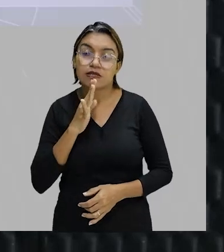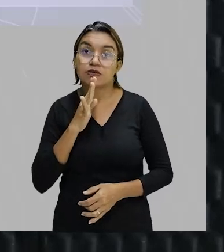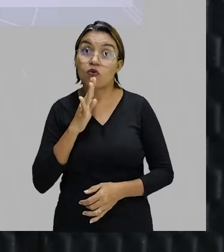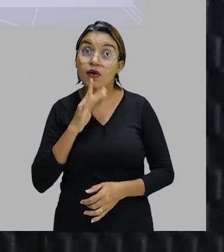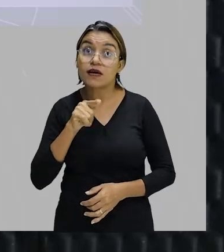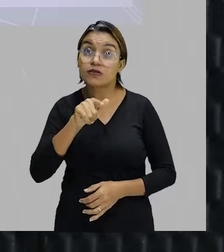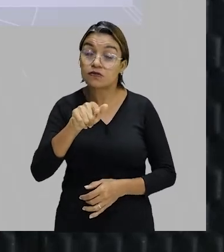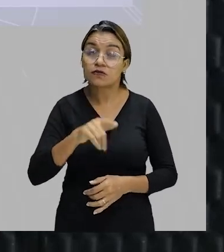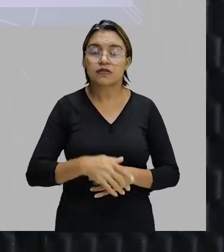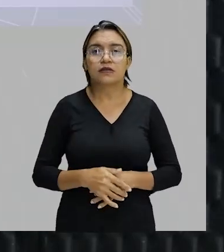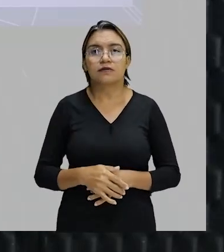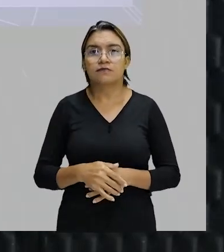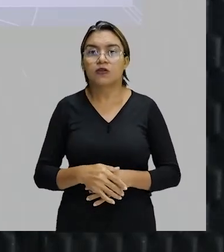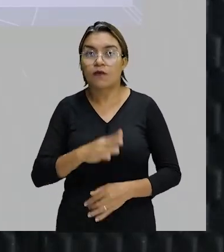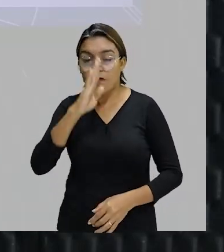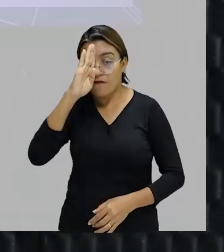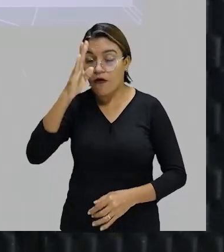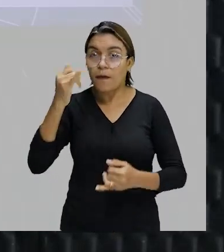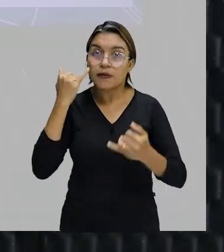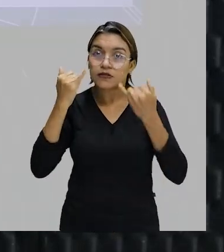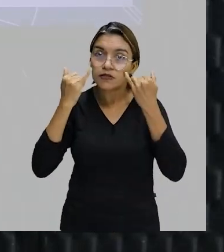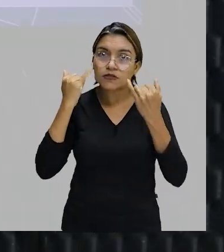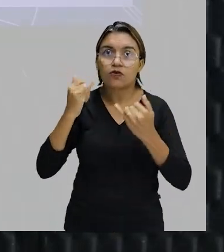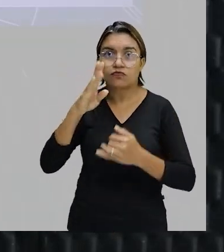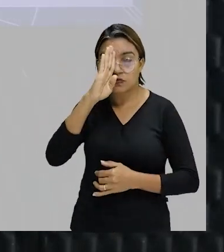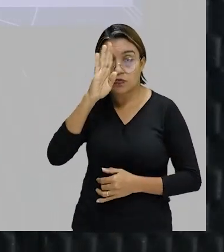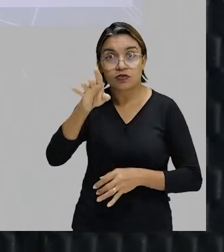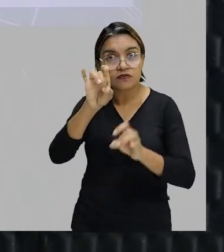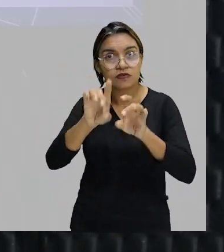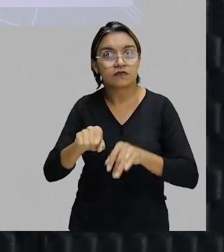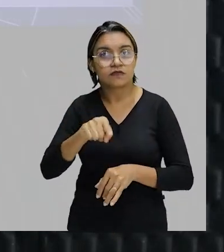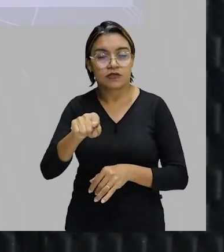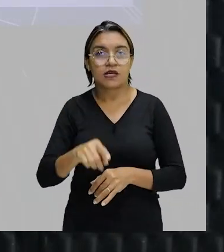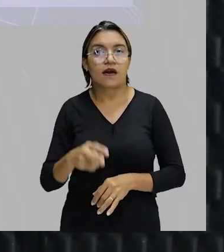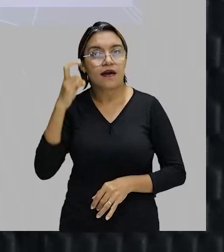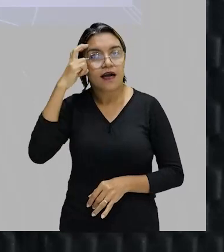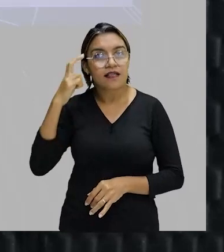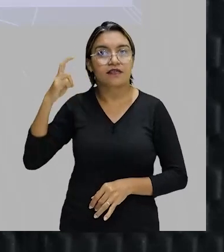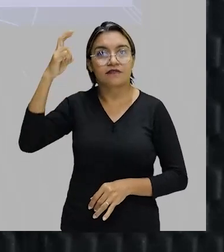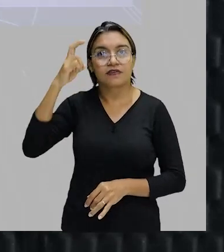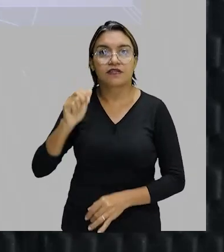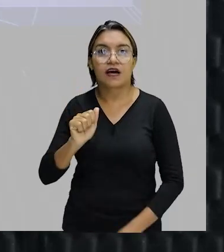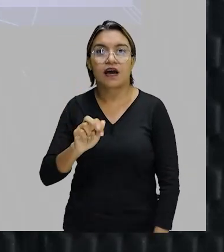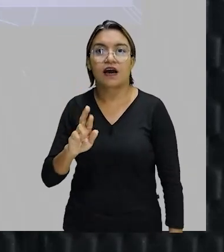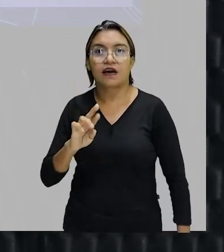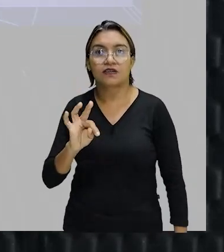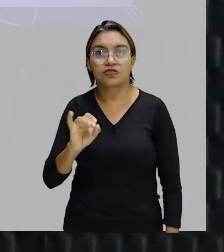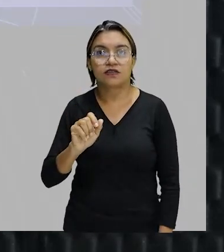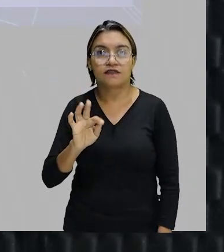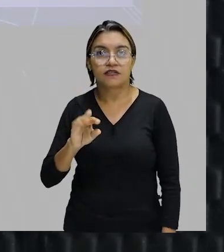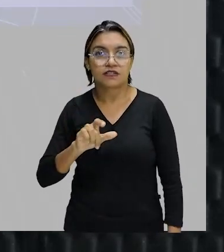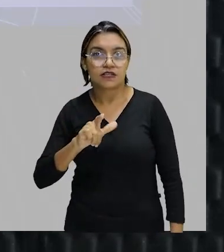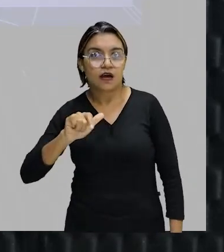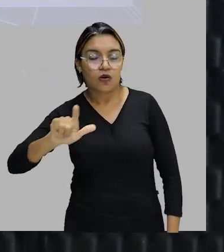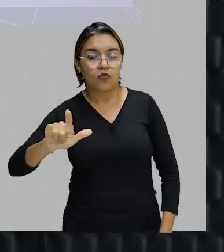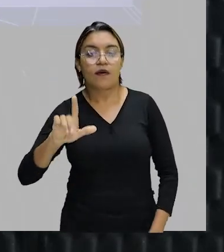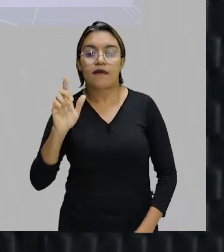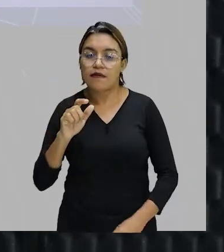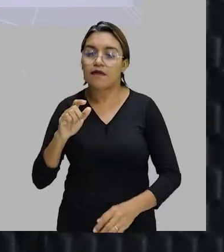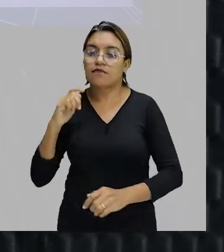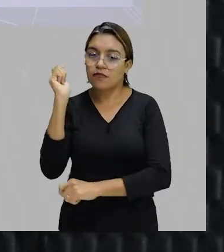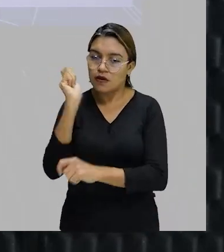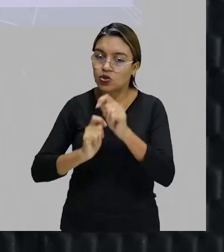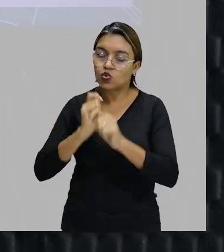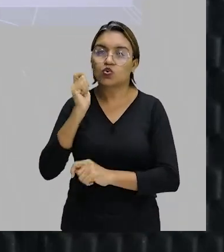direcionar as informações específicas para ti, tá certo? Essa é a chamada inteligência artificial, galera, tá? É a indústria